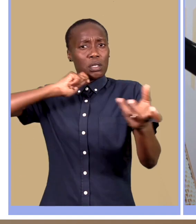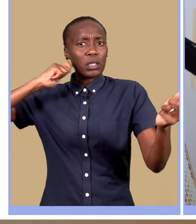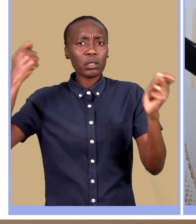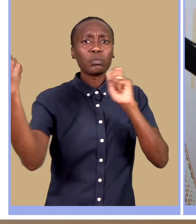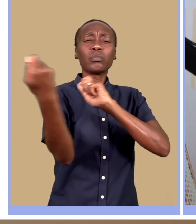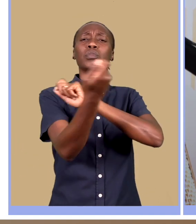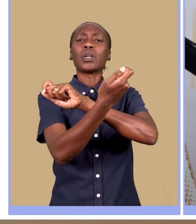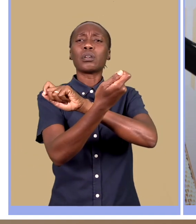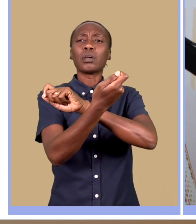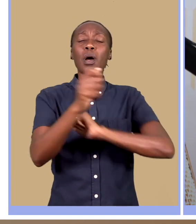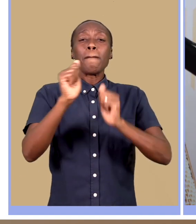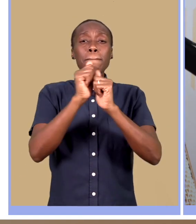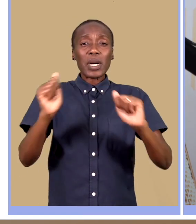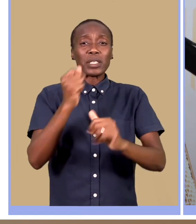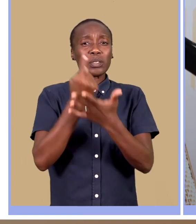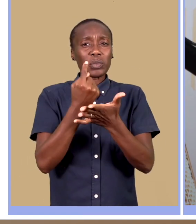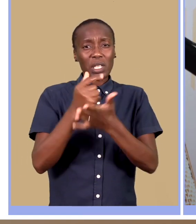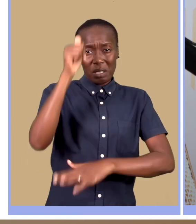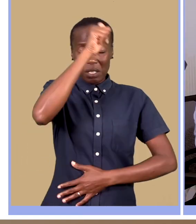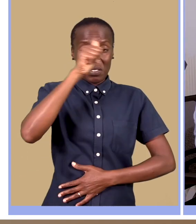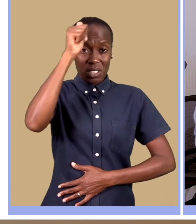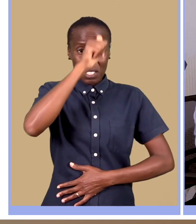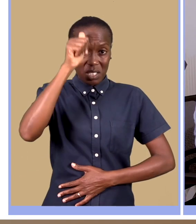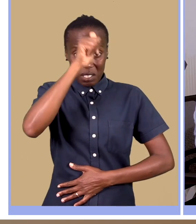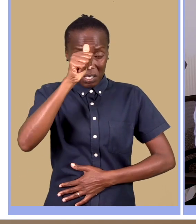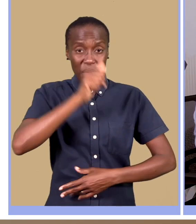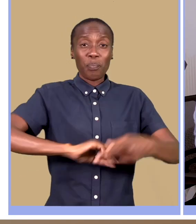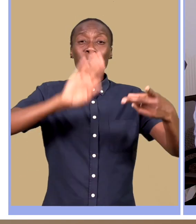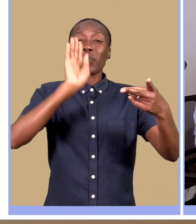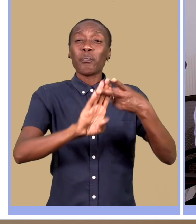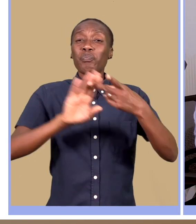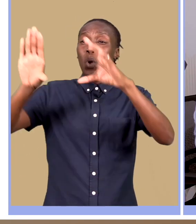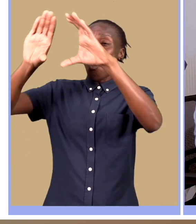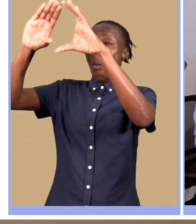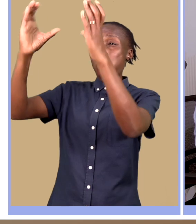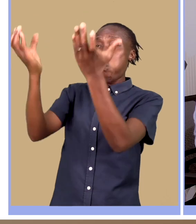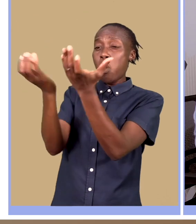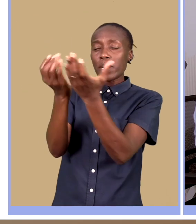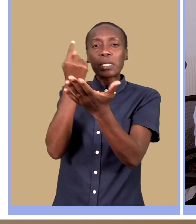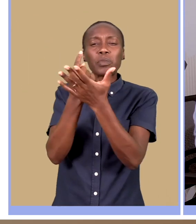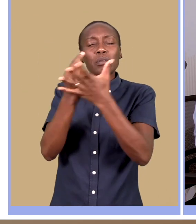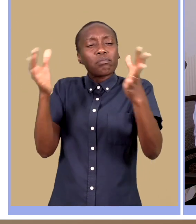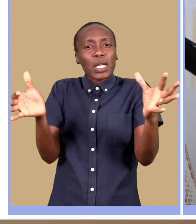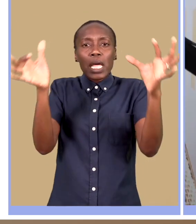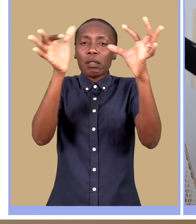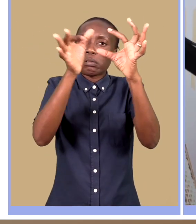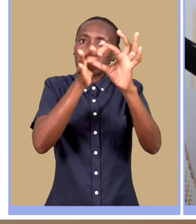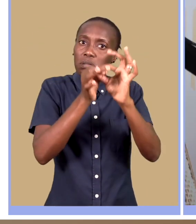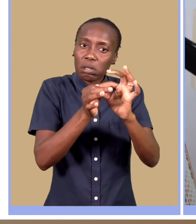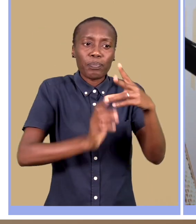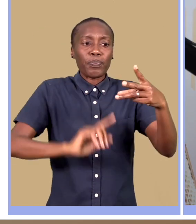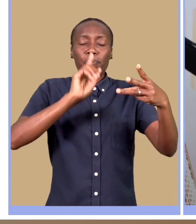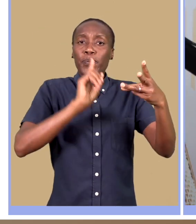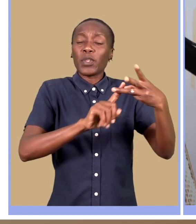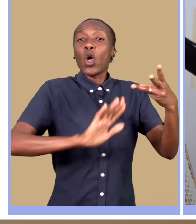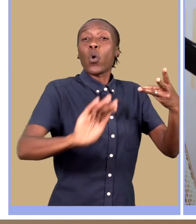fazer isso, a academia deveria ter um relacionamento privilegiado com o mundo que está fora dela, Exatamente. com